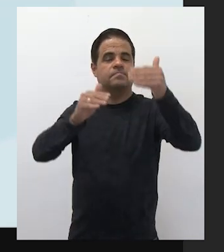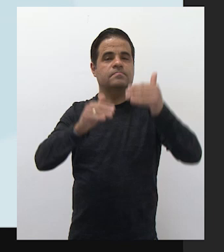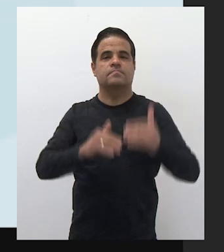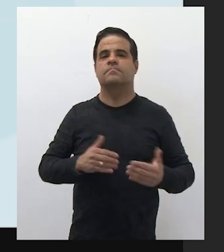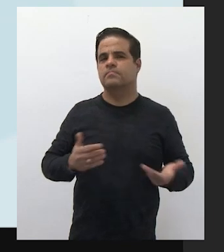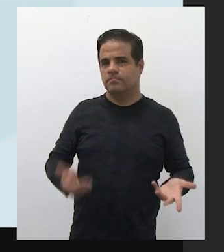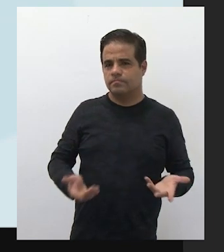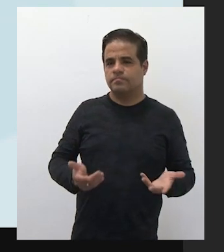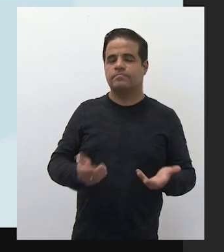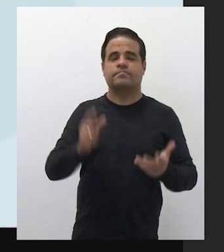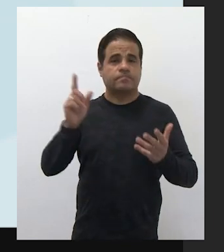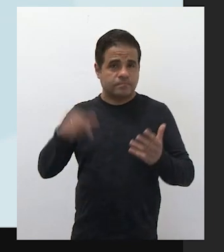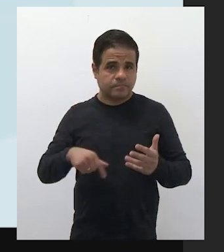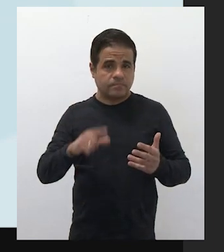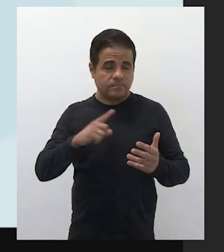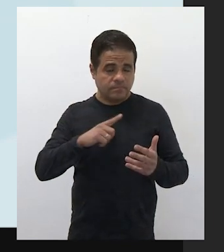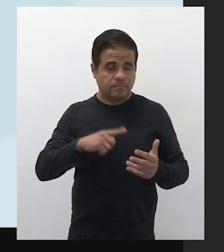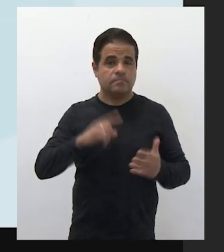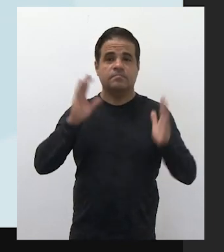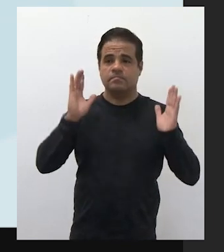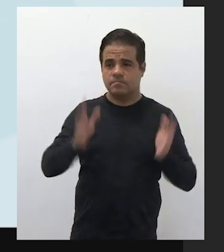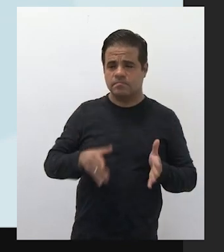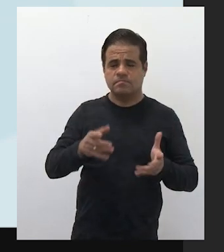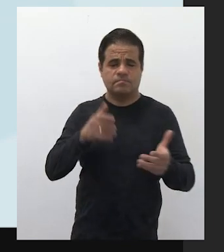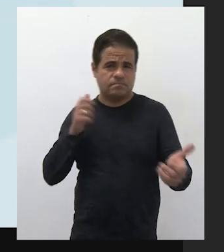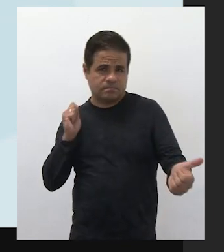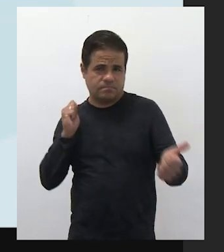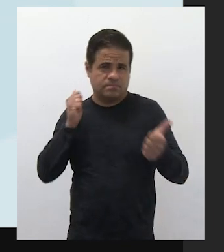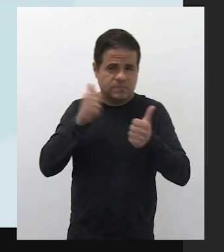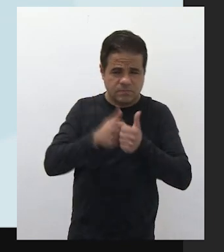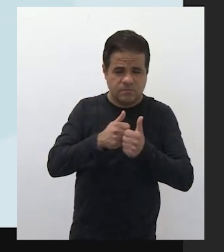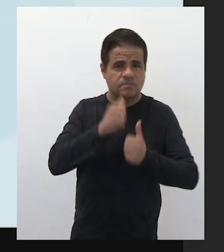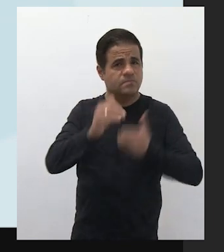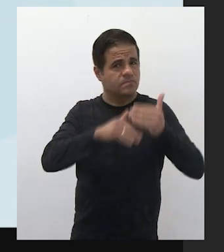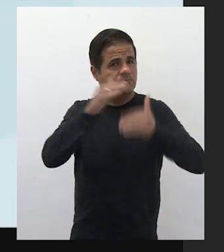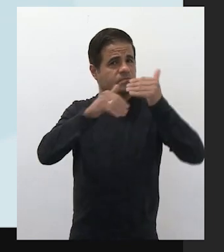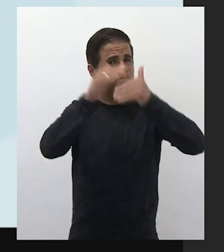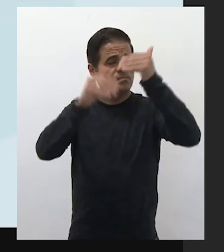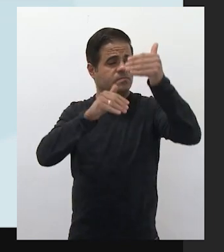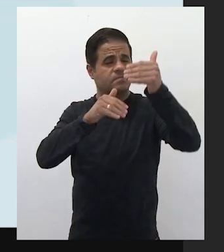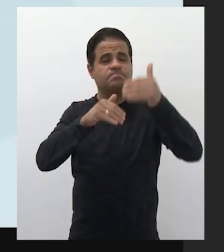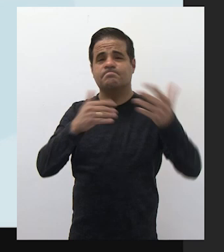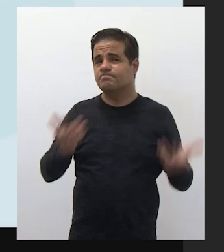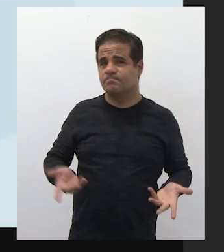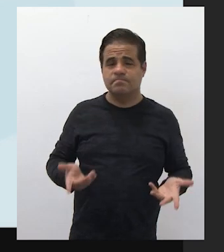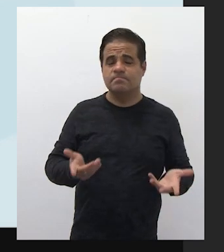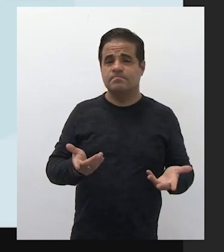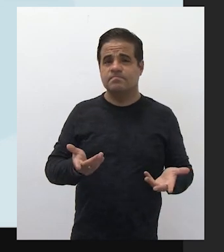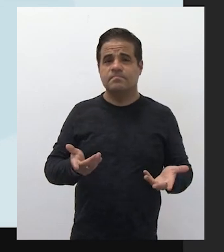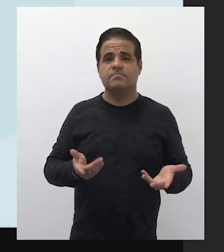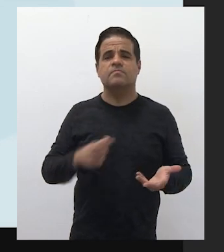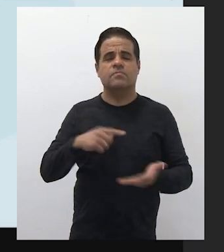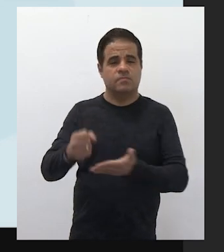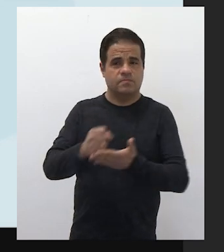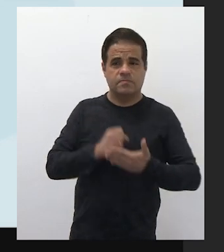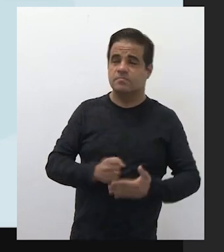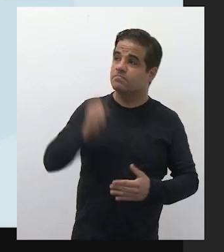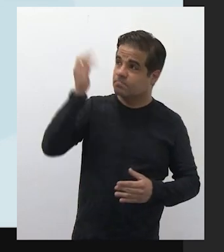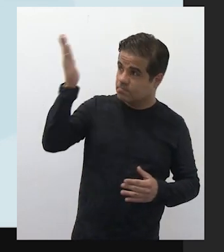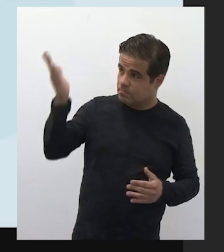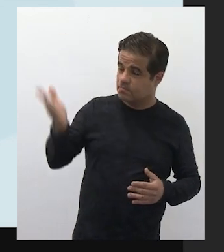que crescimento já assim se aproxima mais de desenvolvimento? Vamos ver aqui. Eu trouxe,